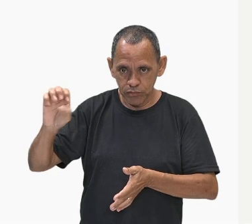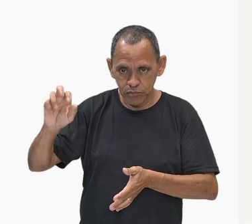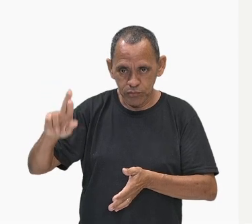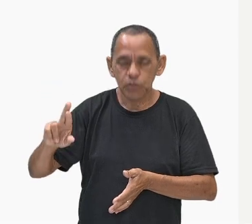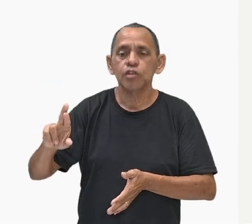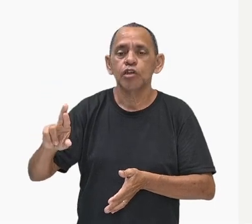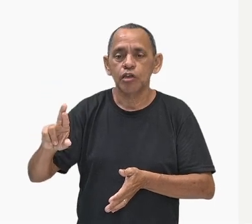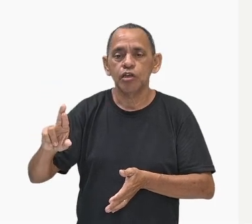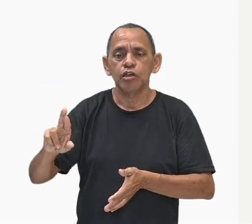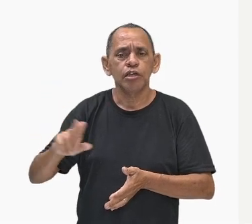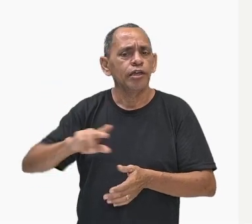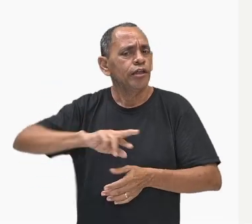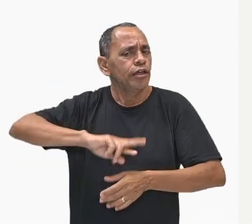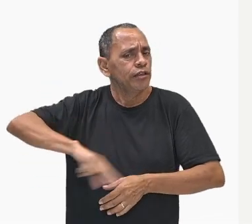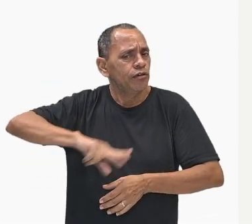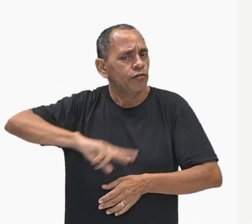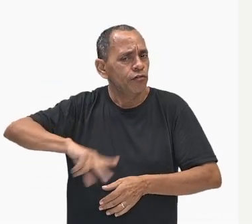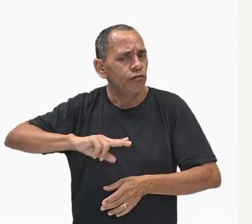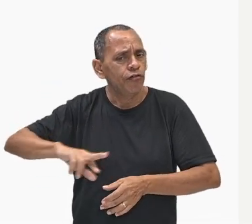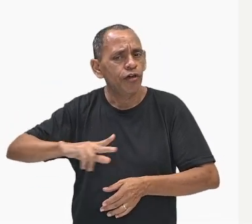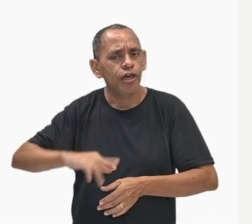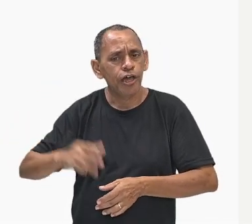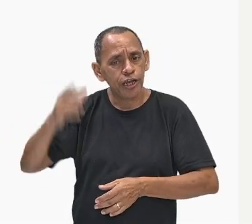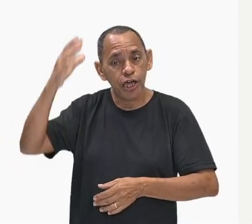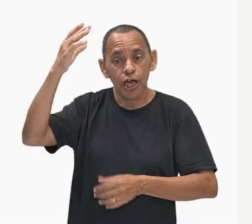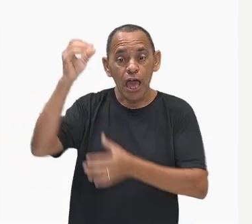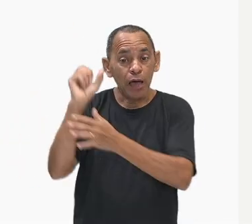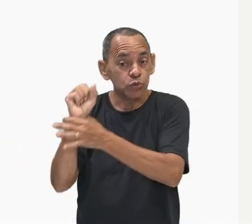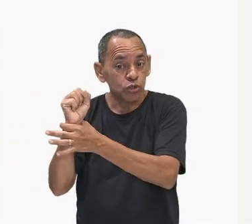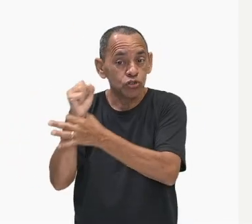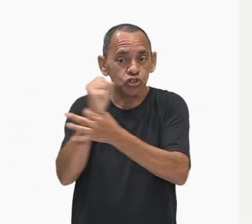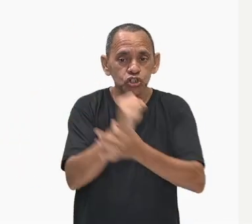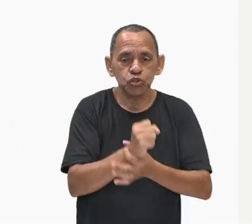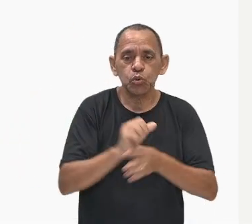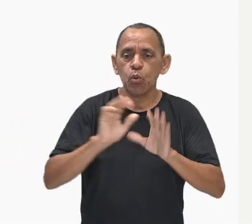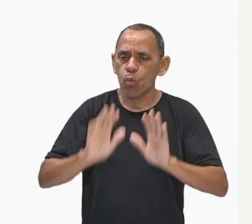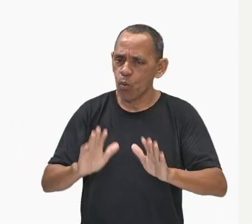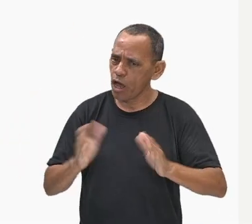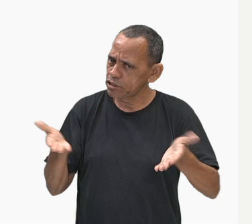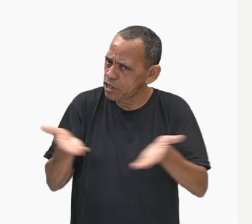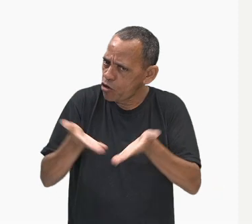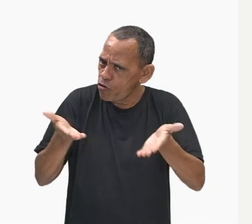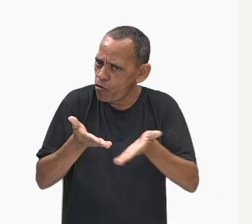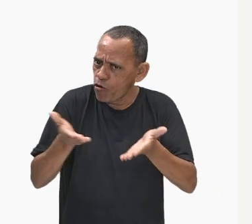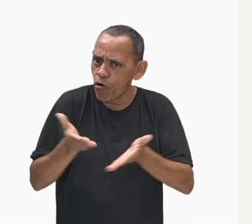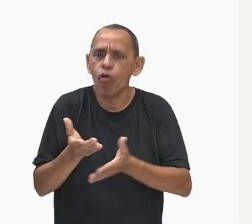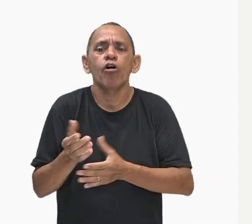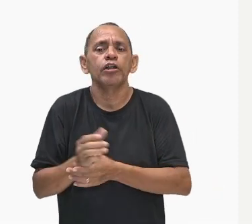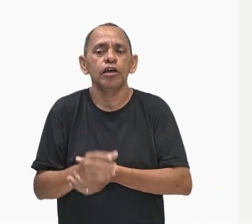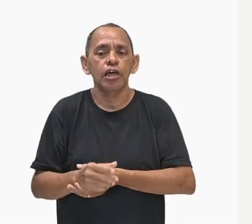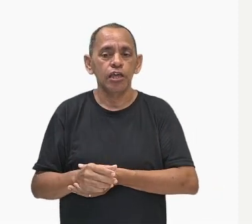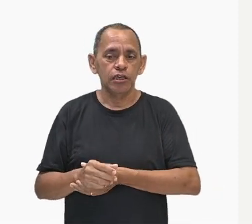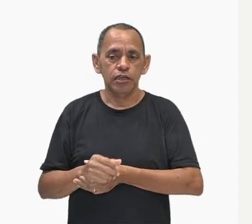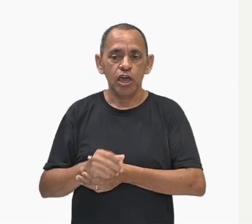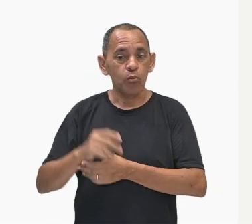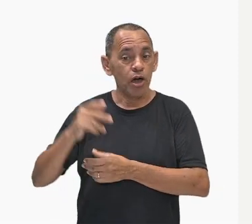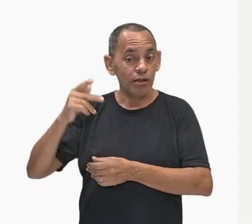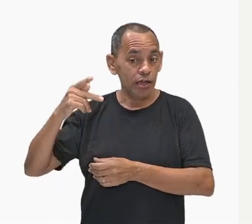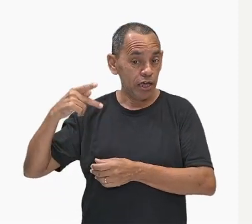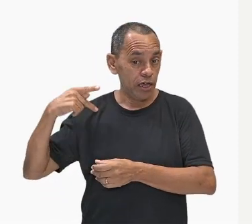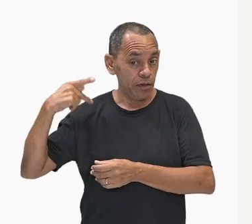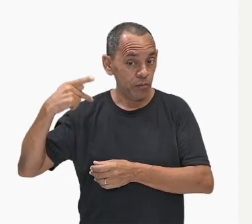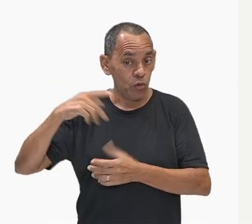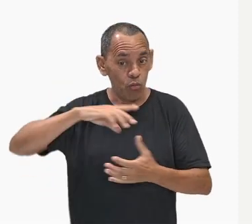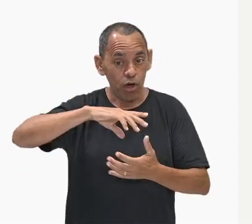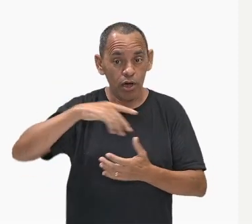monarquia absoluta, mas como uma república. Vamos então complementar o nosso texto para fazer